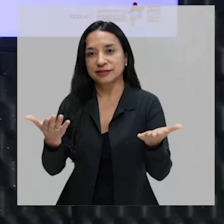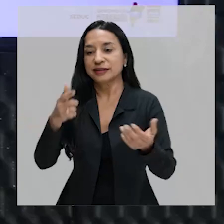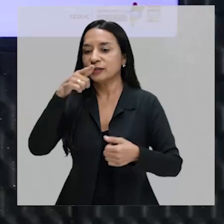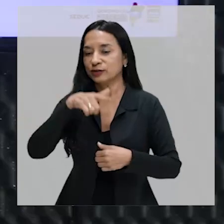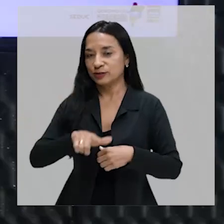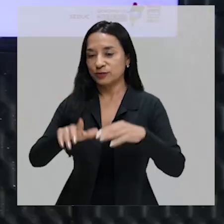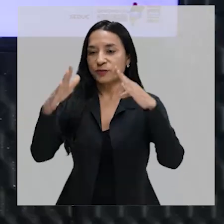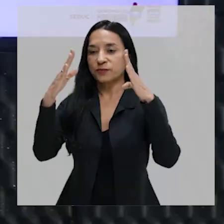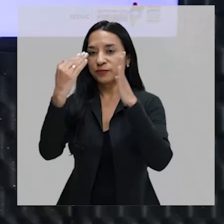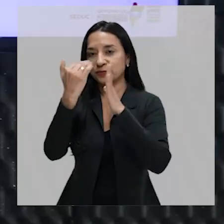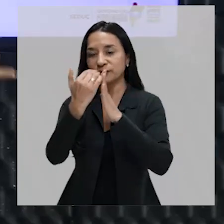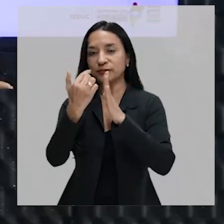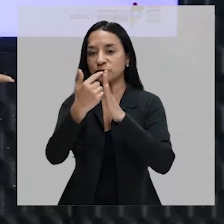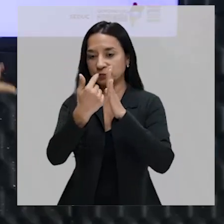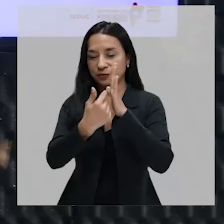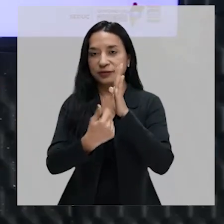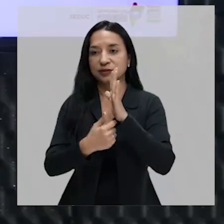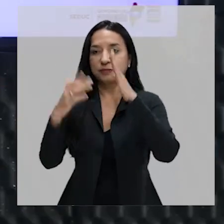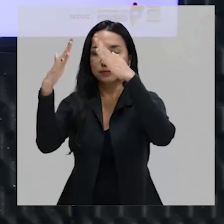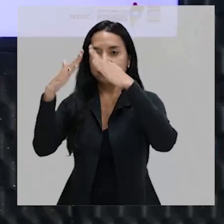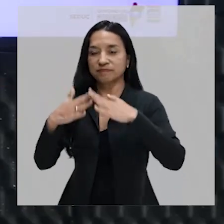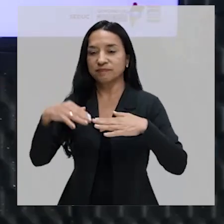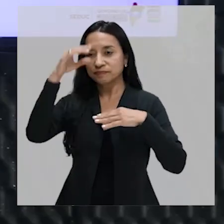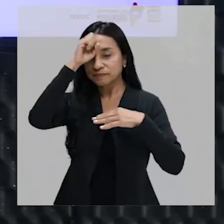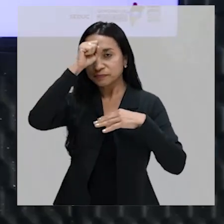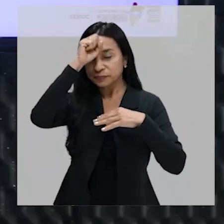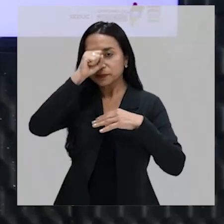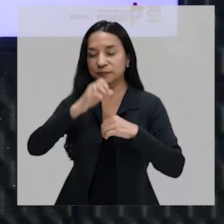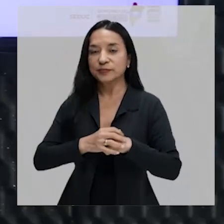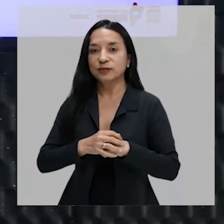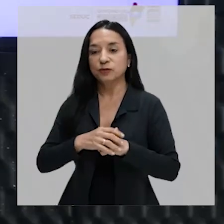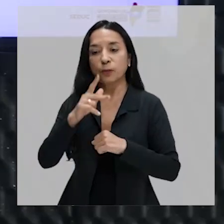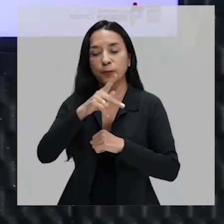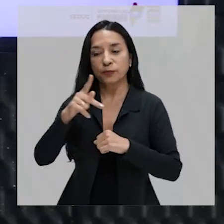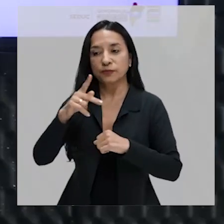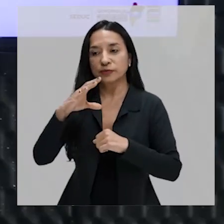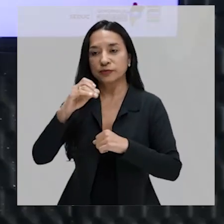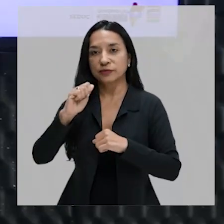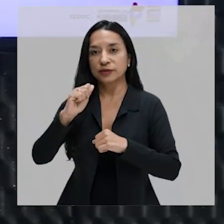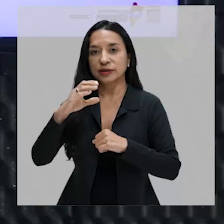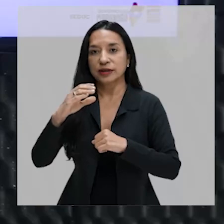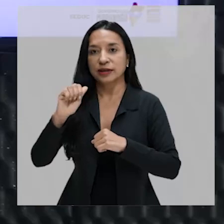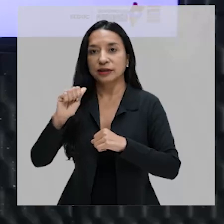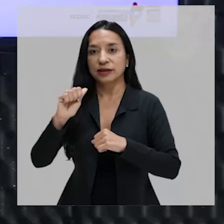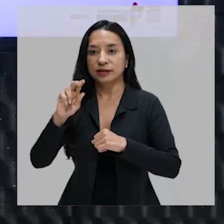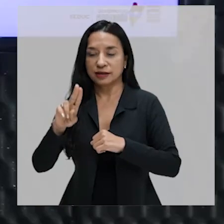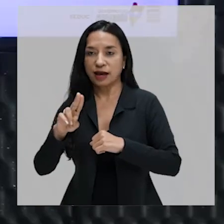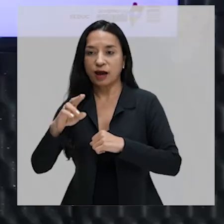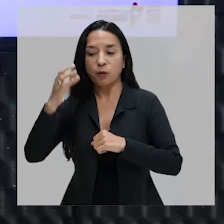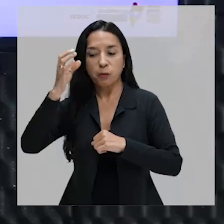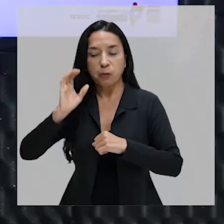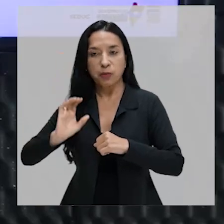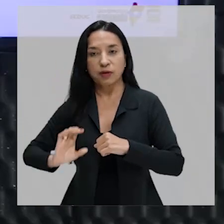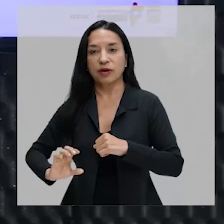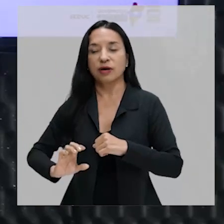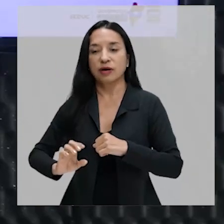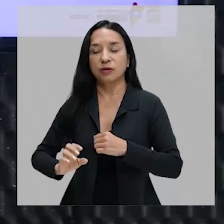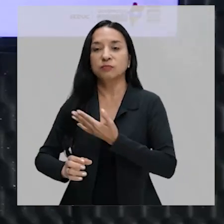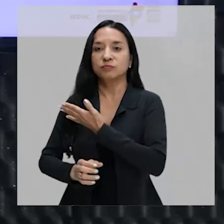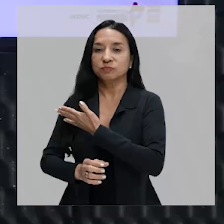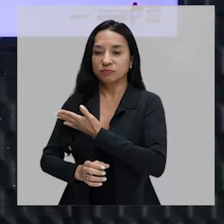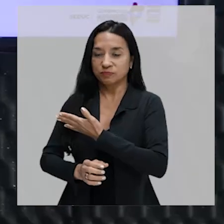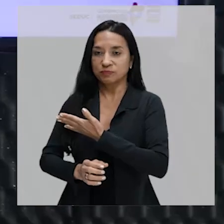Estamos no programa Fique em Casa Aprendendo. Eu sou a professora Cacau e este